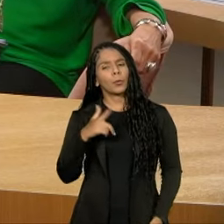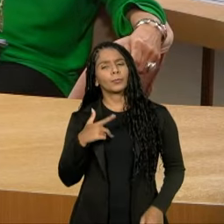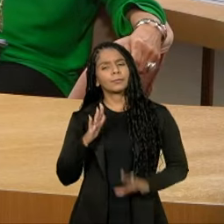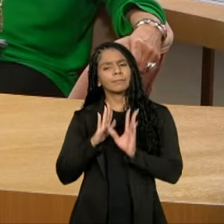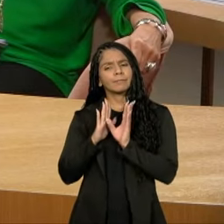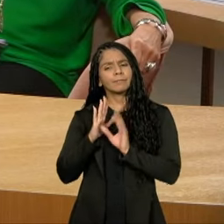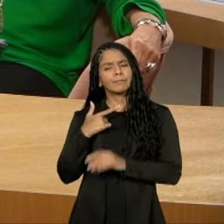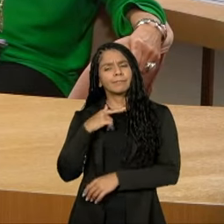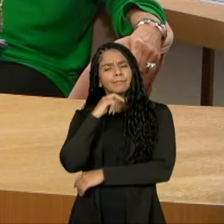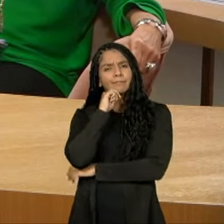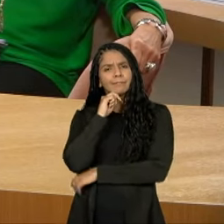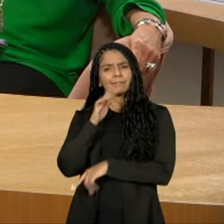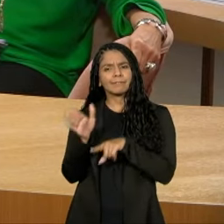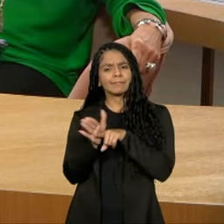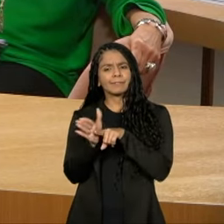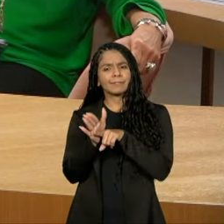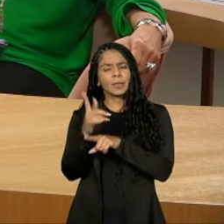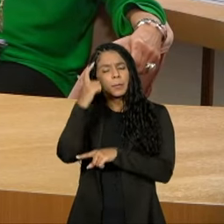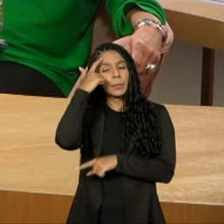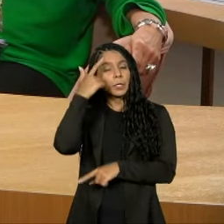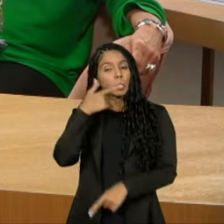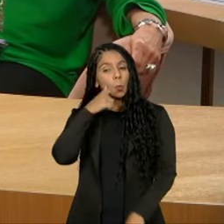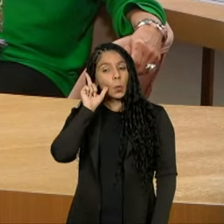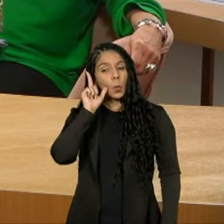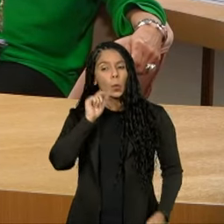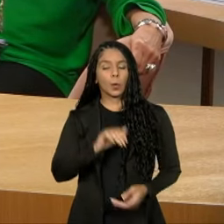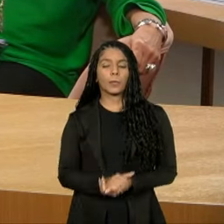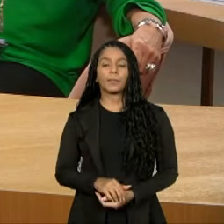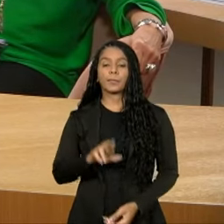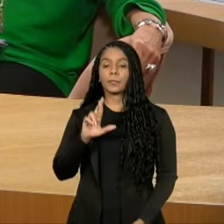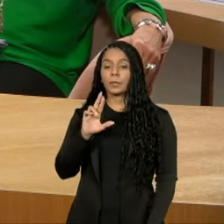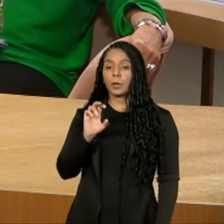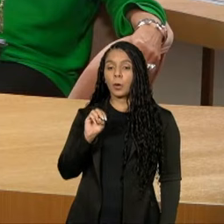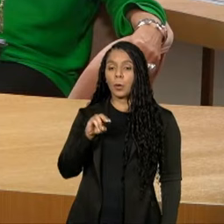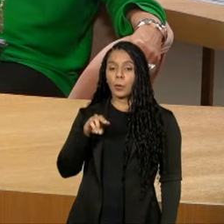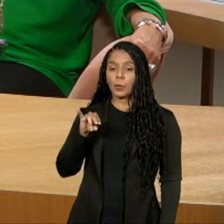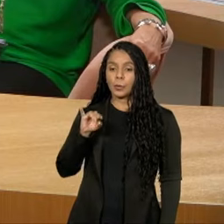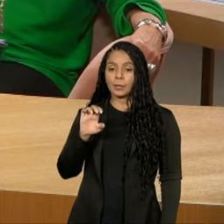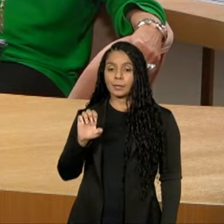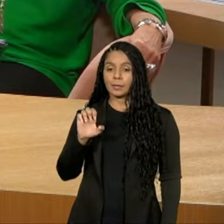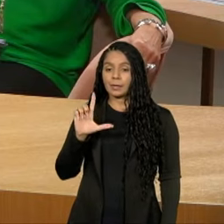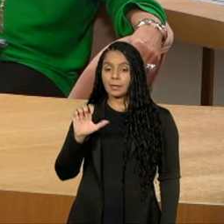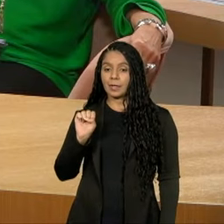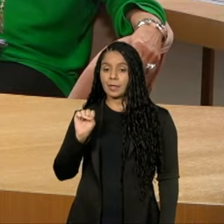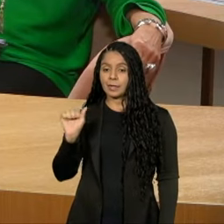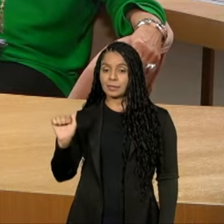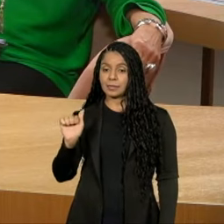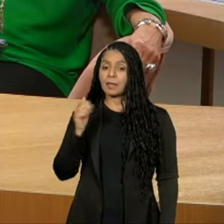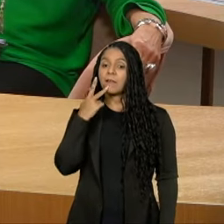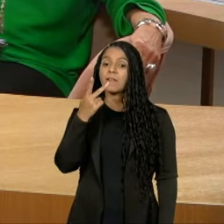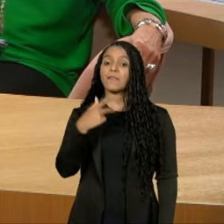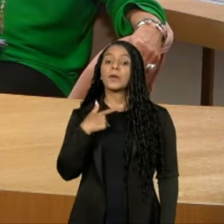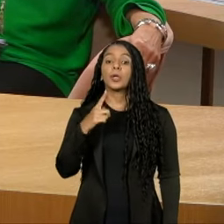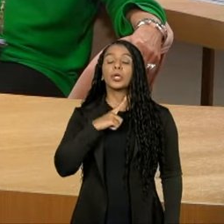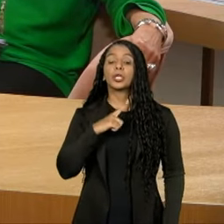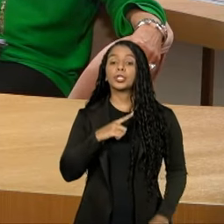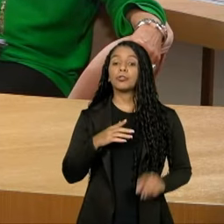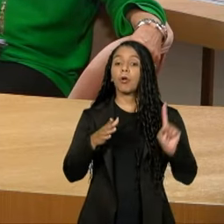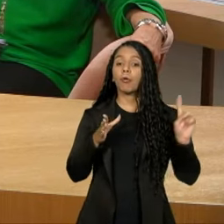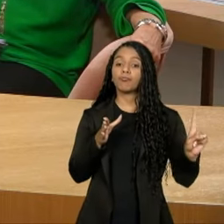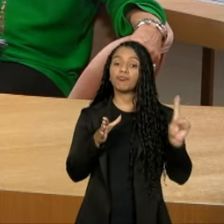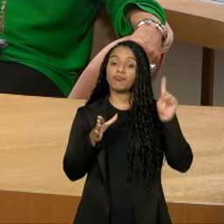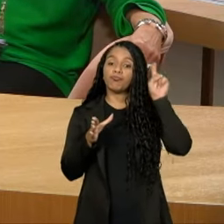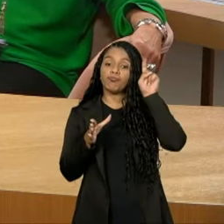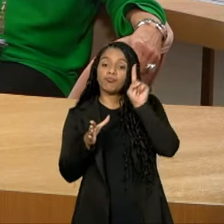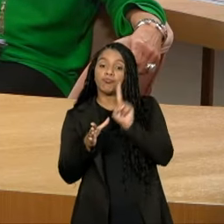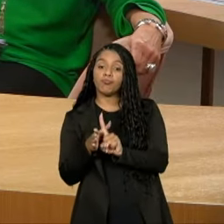também pensando nesse final de semana, no dia de ontem, no domingo. O Rony Lessa disse na delação dele que havia sido infiltrado. Sim.